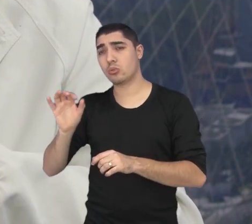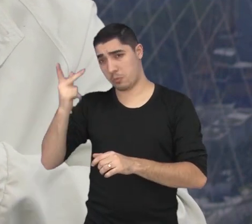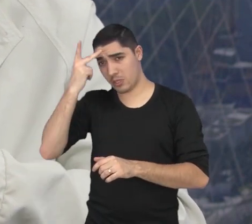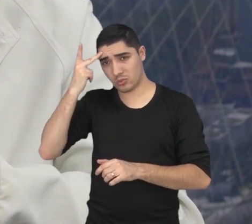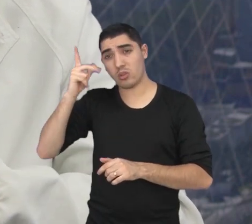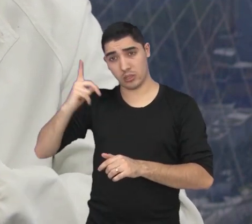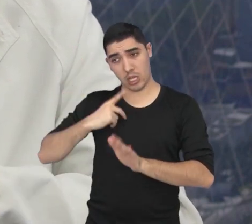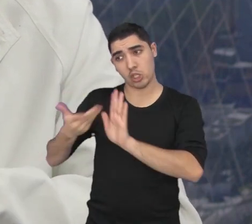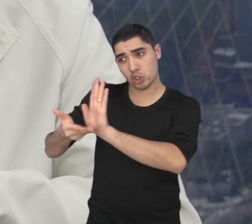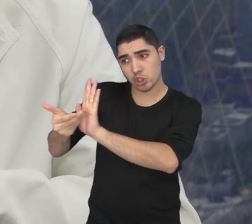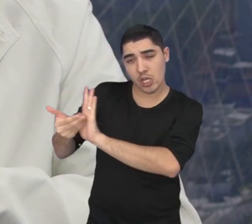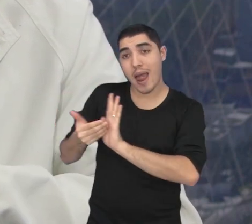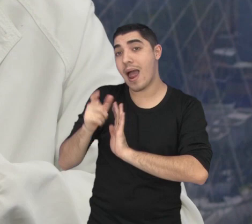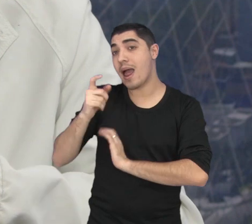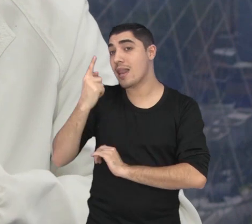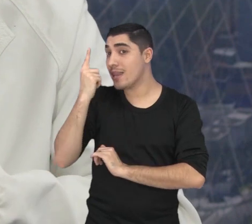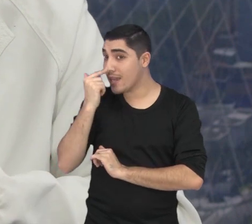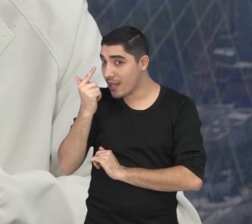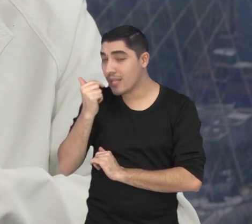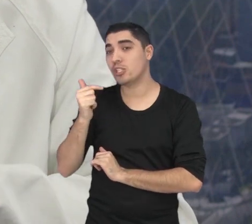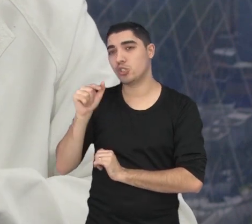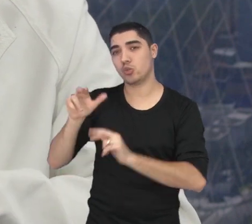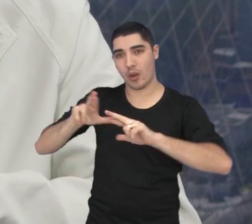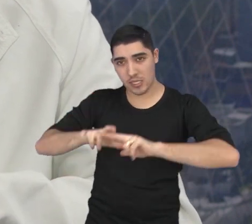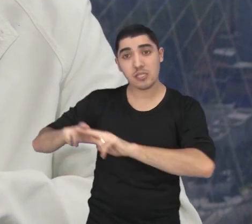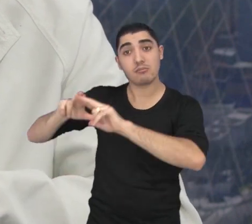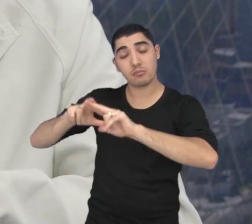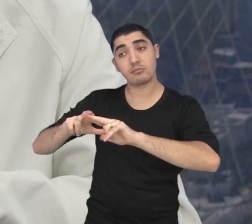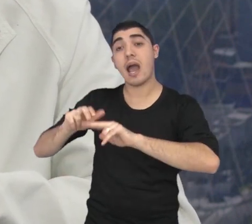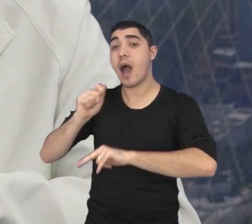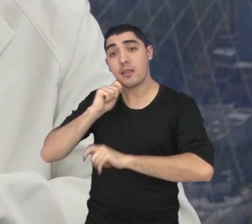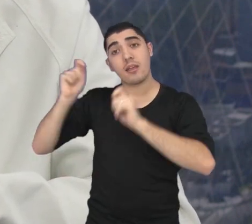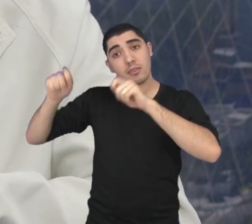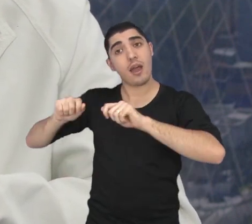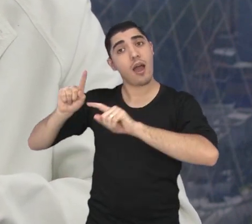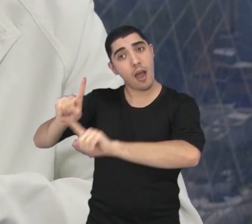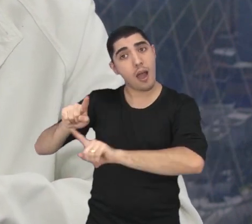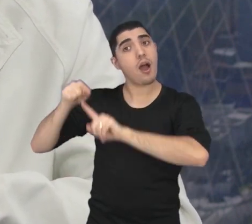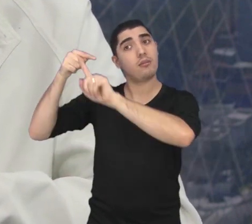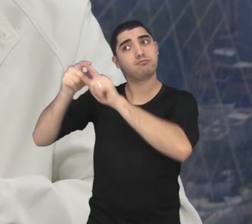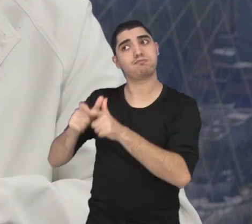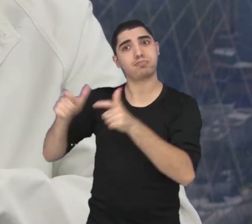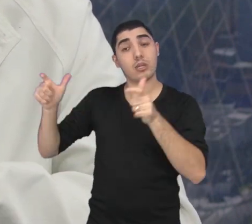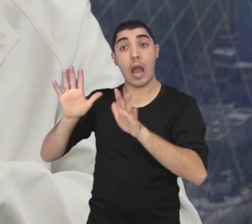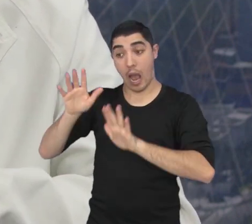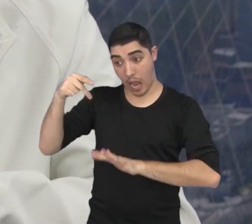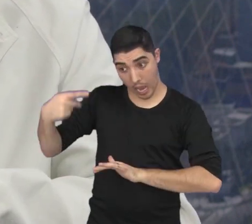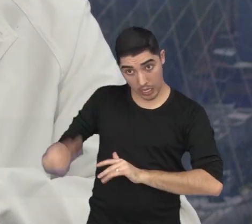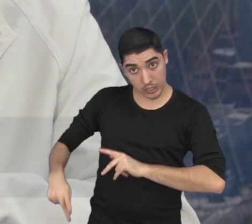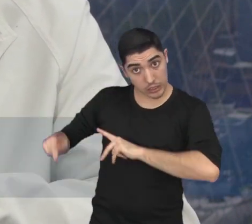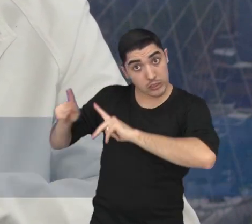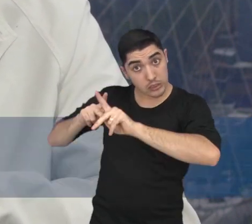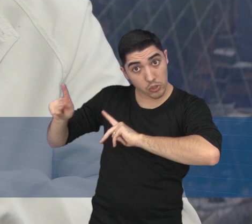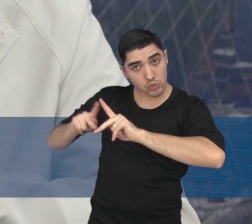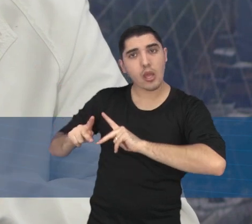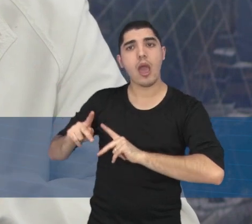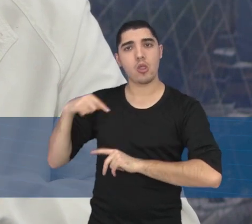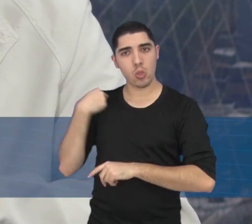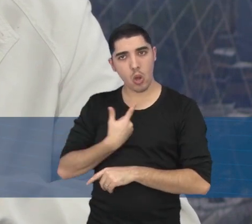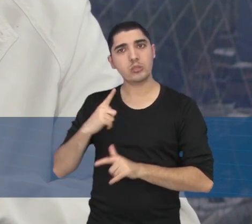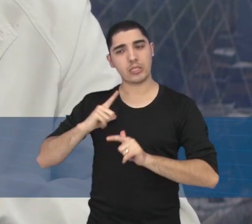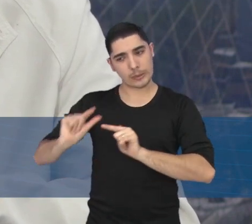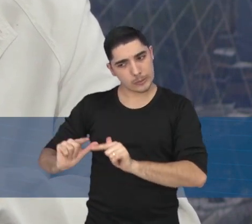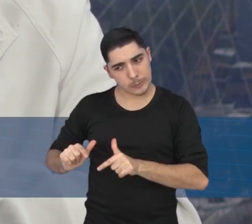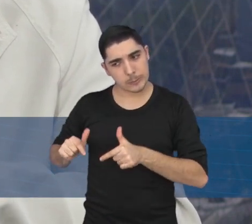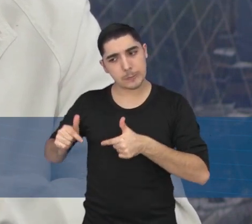de um modo geral. Poderia aumentar bastante isso. Em São José, já está, devido até ao trabalho que a gente tem feito de educação